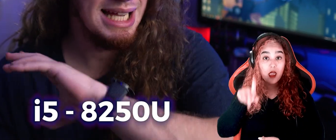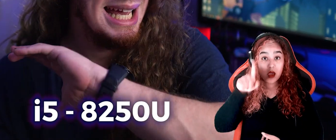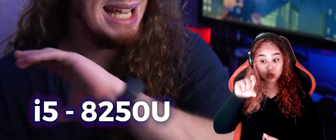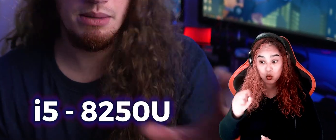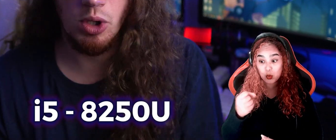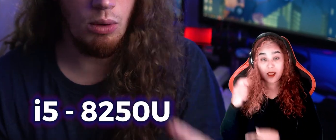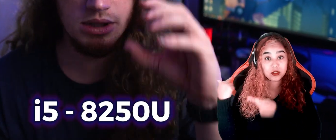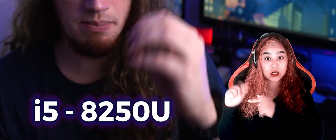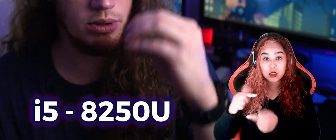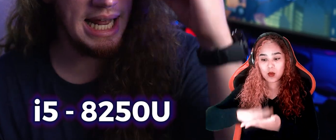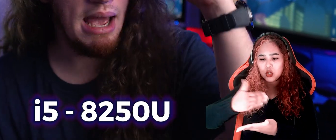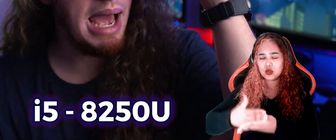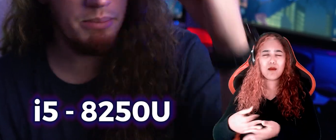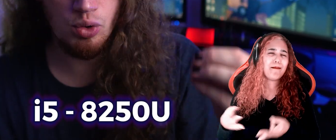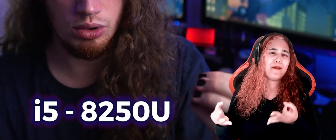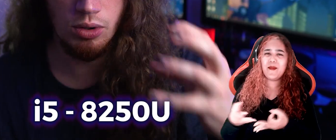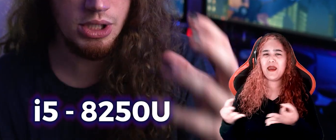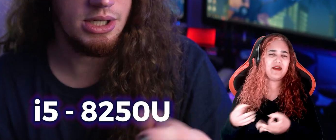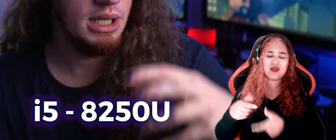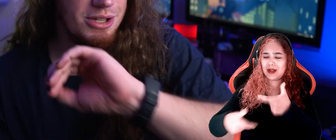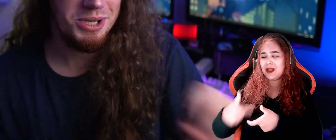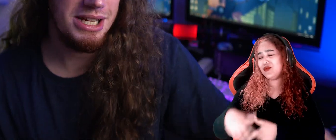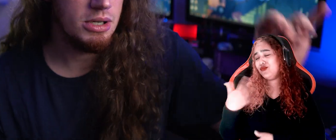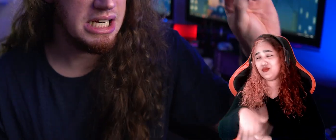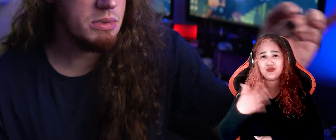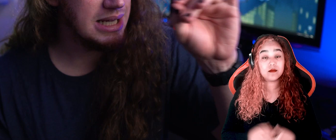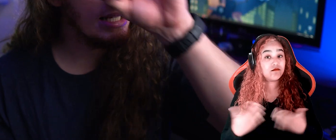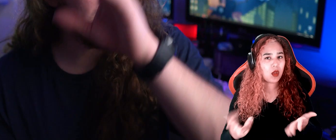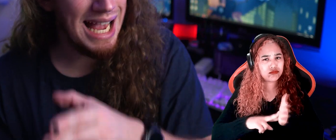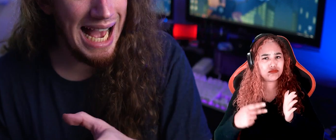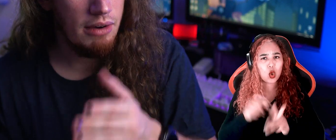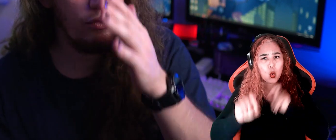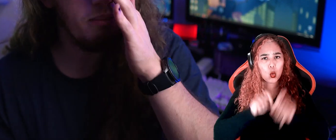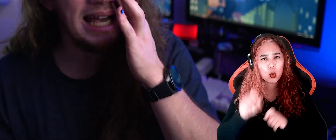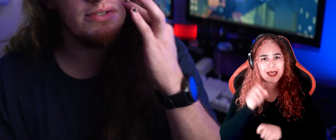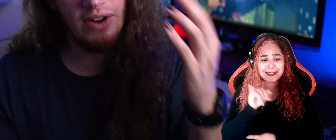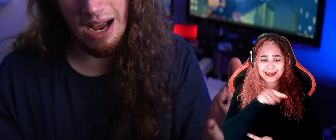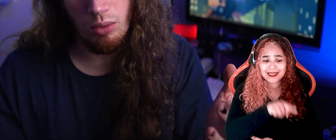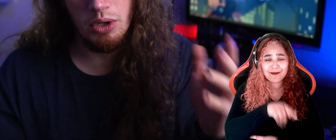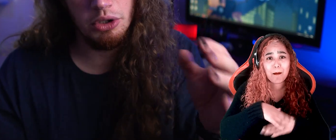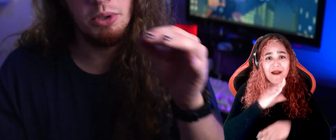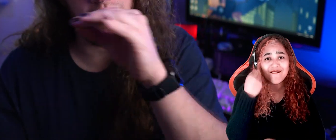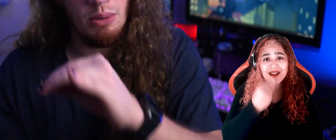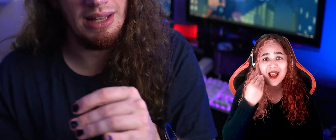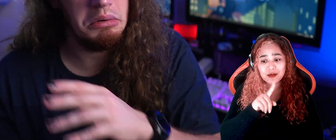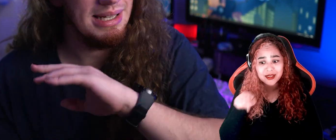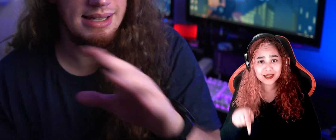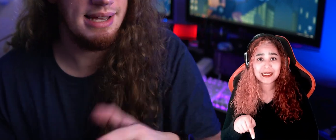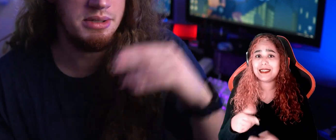notebooks excepcional. O desempenho dele era absurdo. Ou seja, se o processador 7700H for mais fraco que o